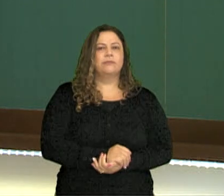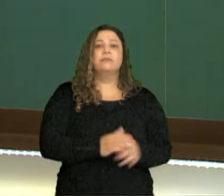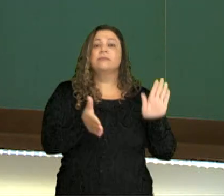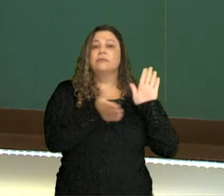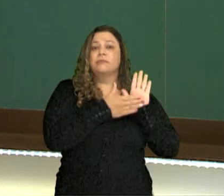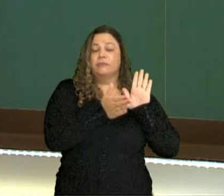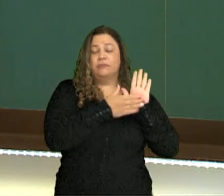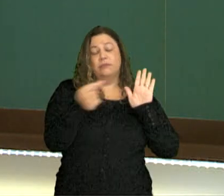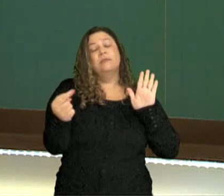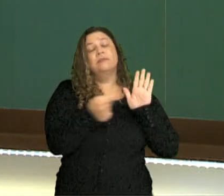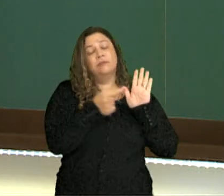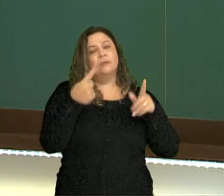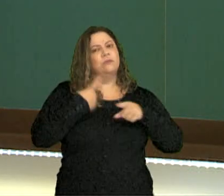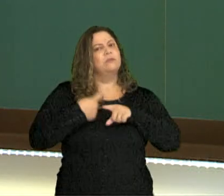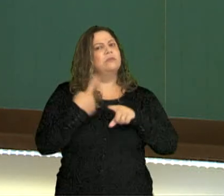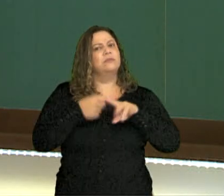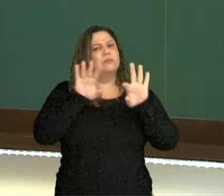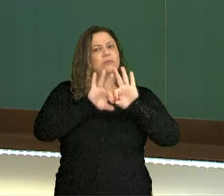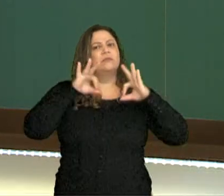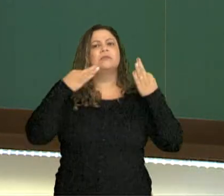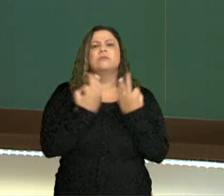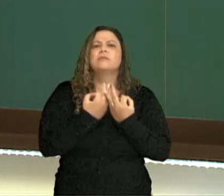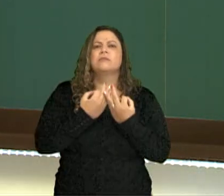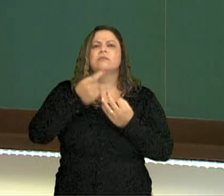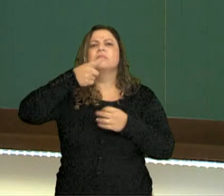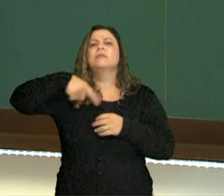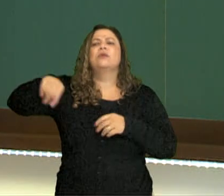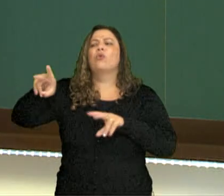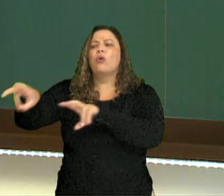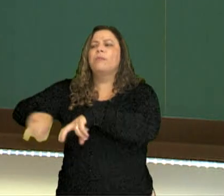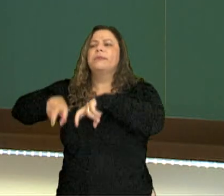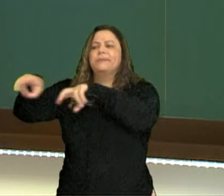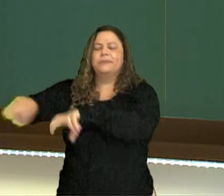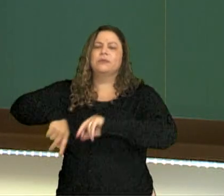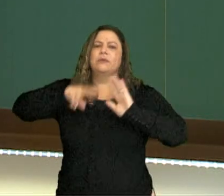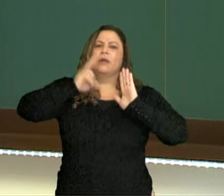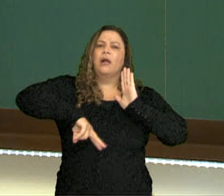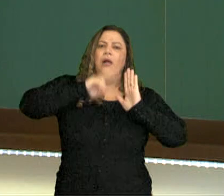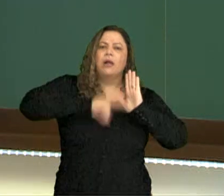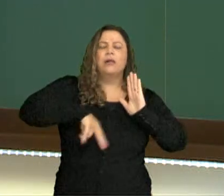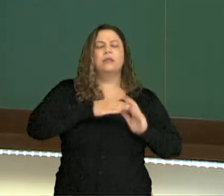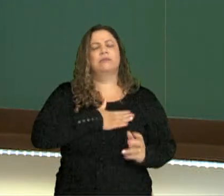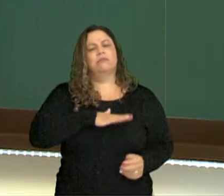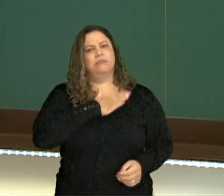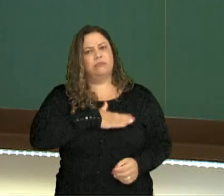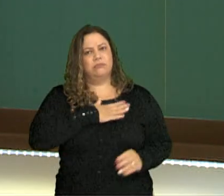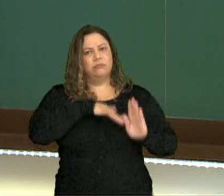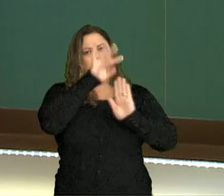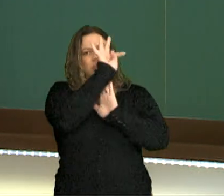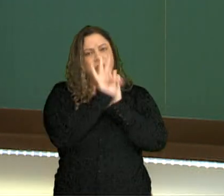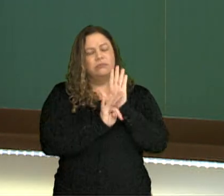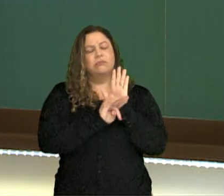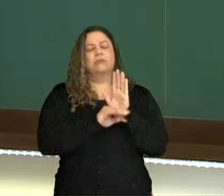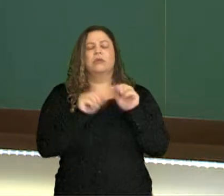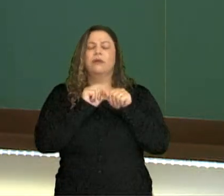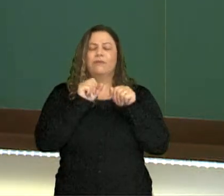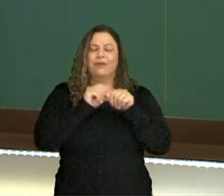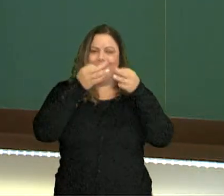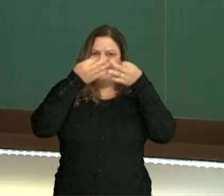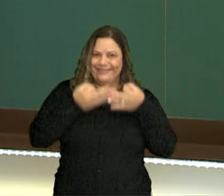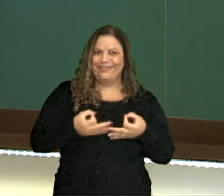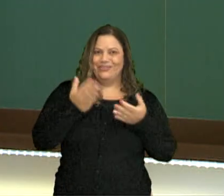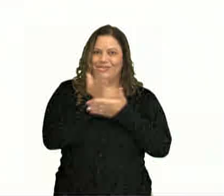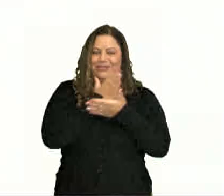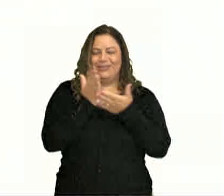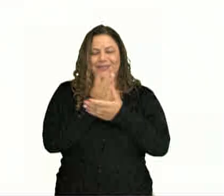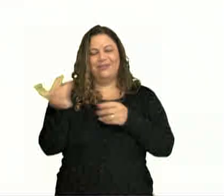proponho, por que as famílias foram para o campo? Releia calmamente o texto, faz direitinho no caderno, que